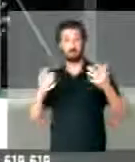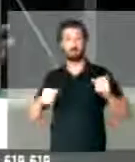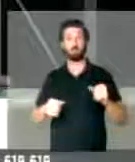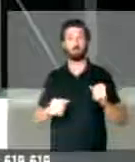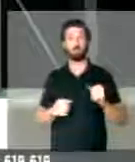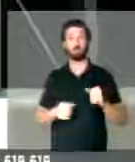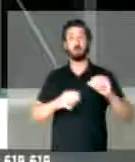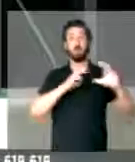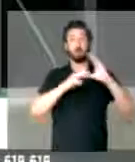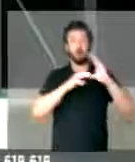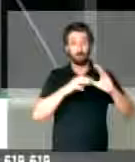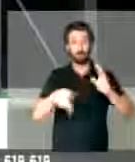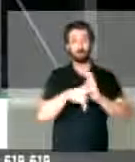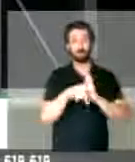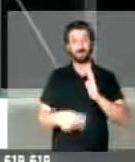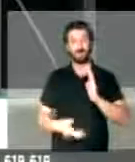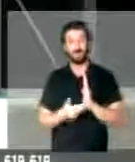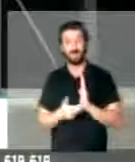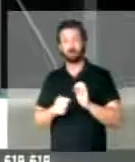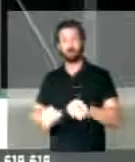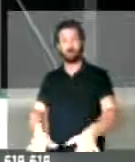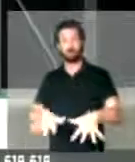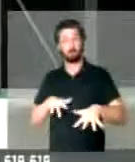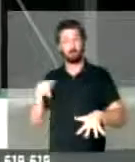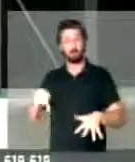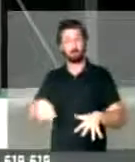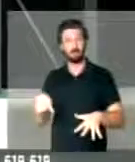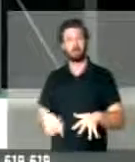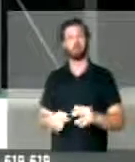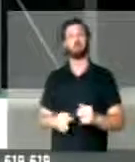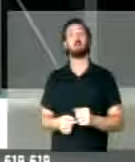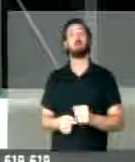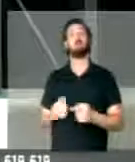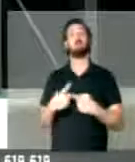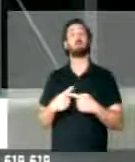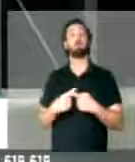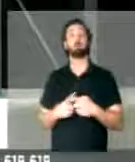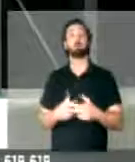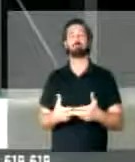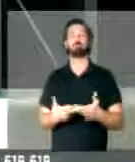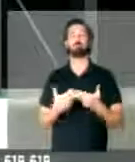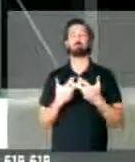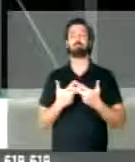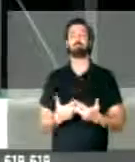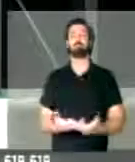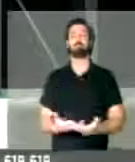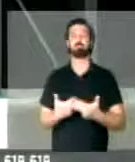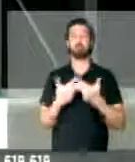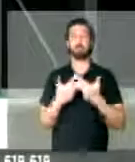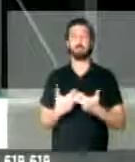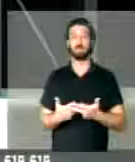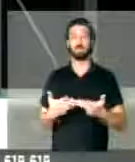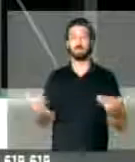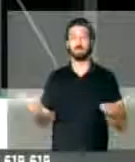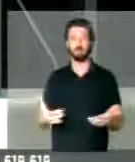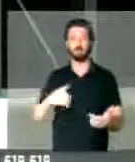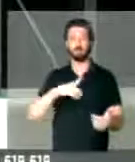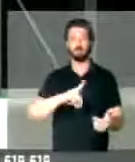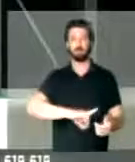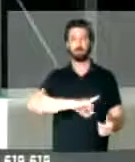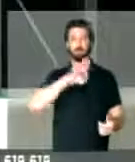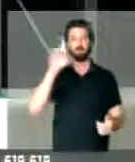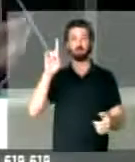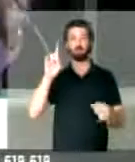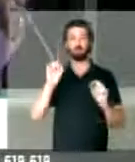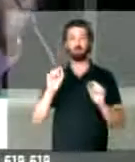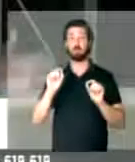da comunicação, do plenário, pela paciência neste dia em